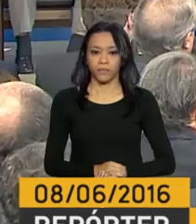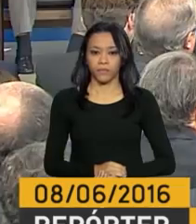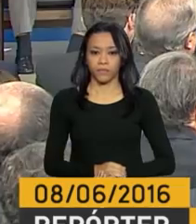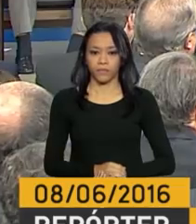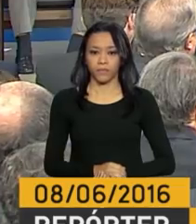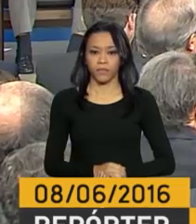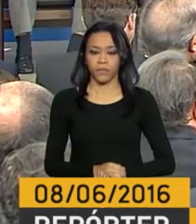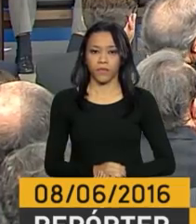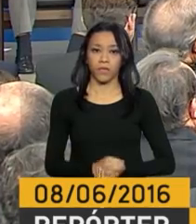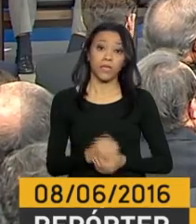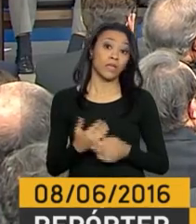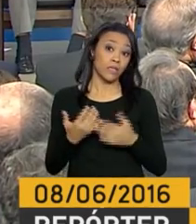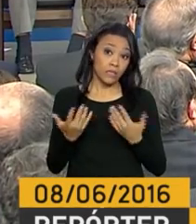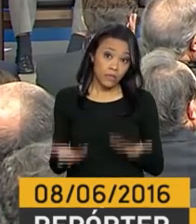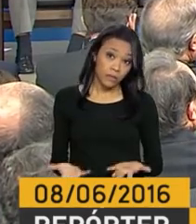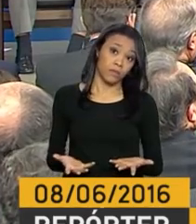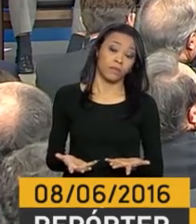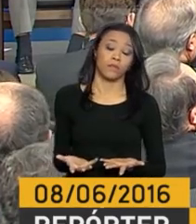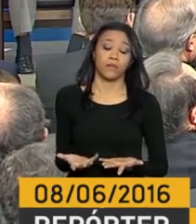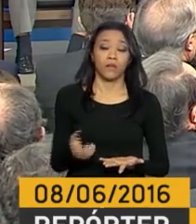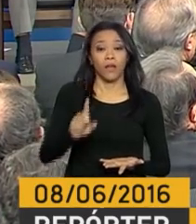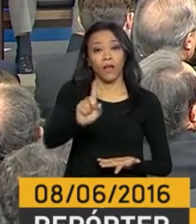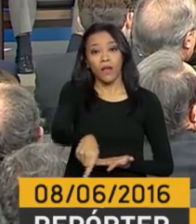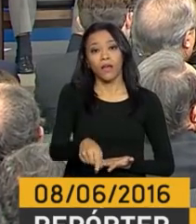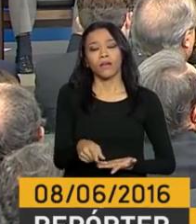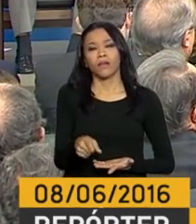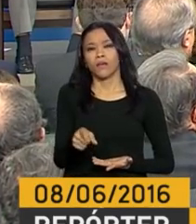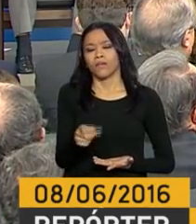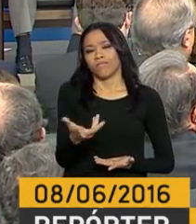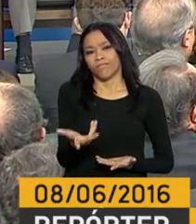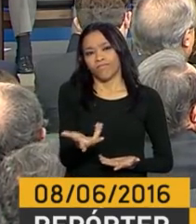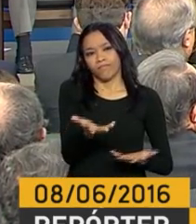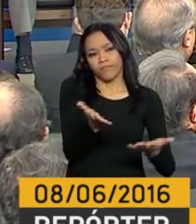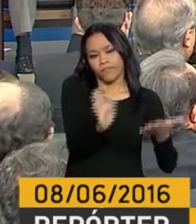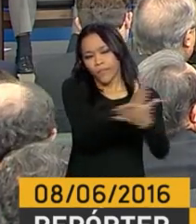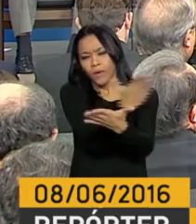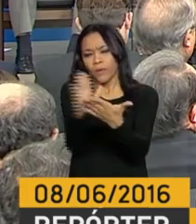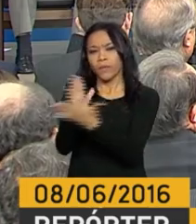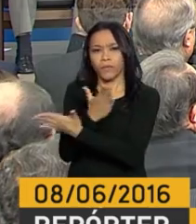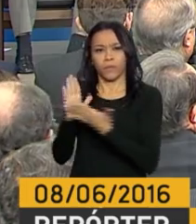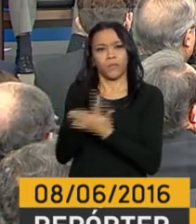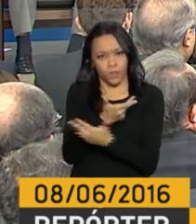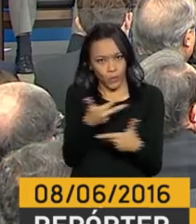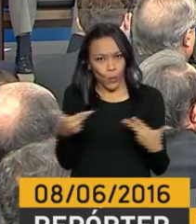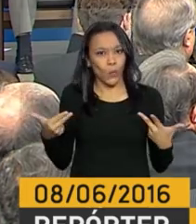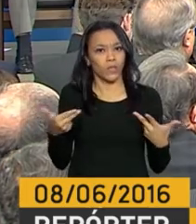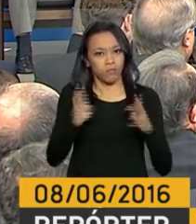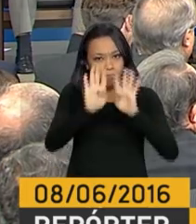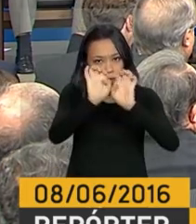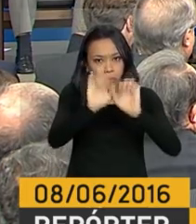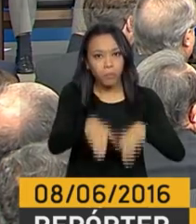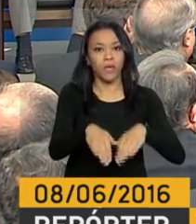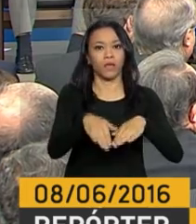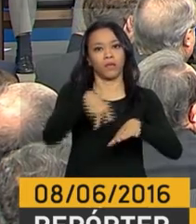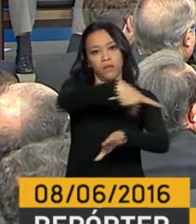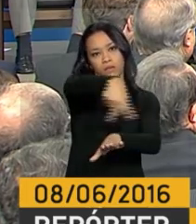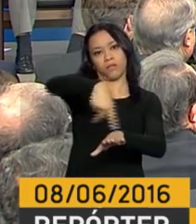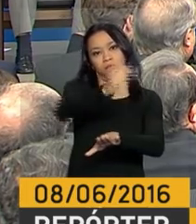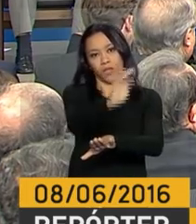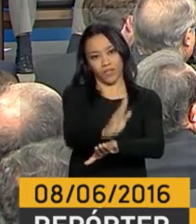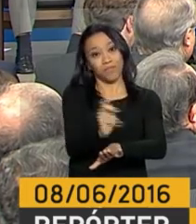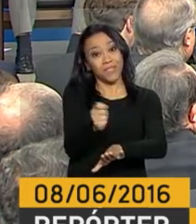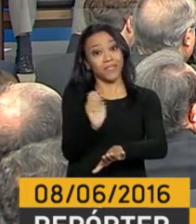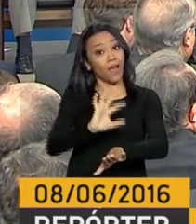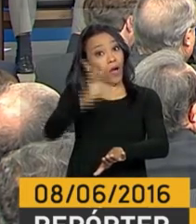Brasil nesse sentido algumas coisas para o bem do Brasil precisam acontecer no